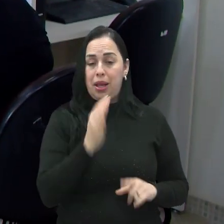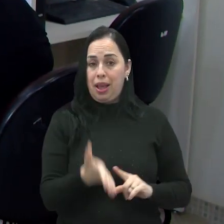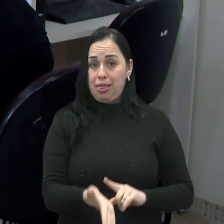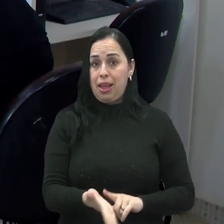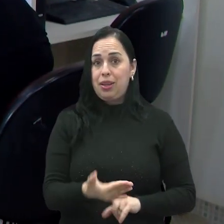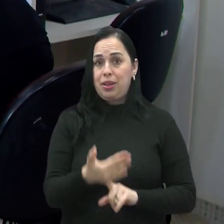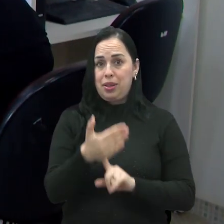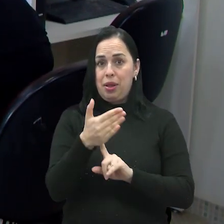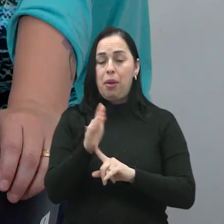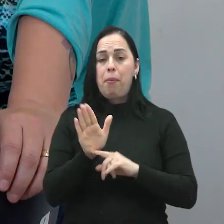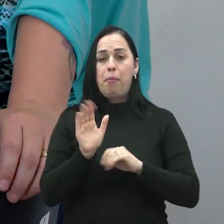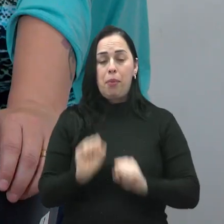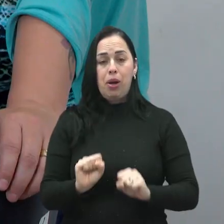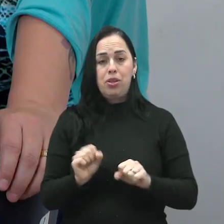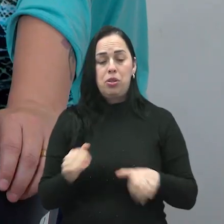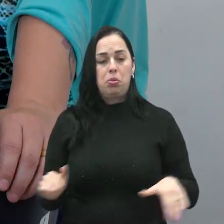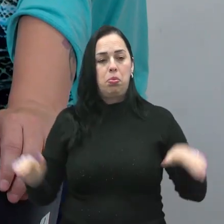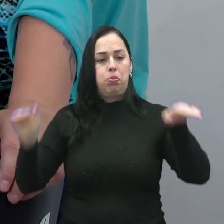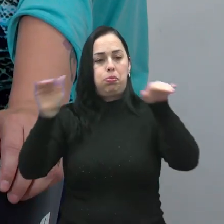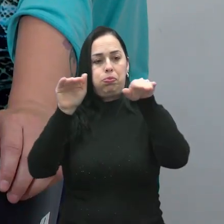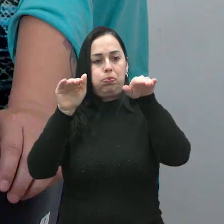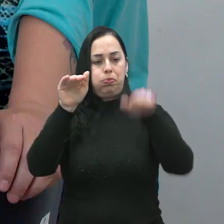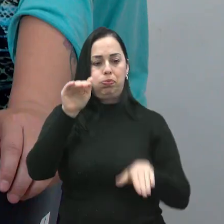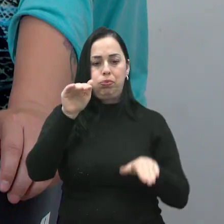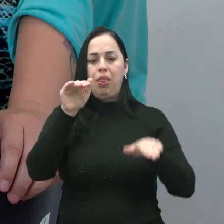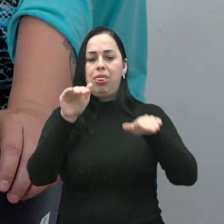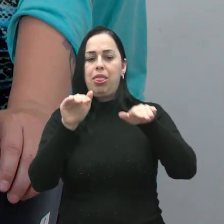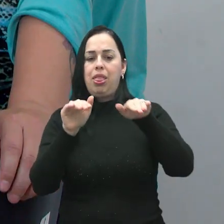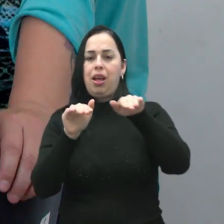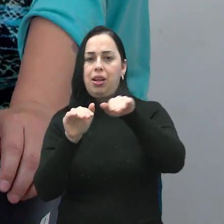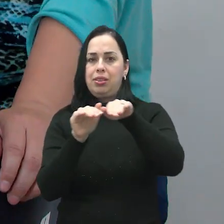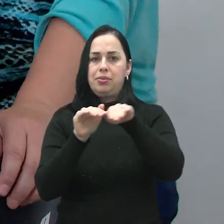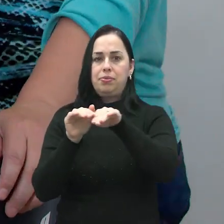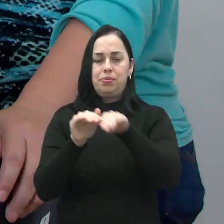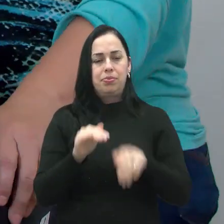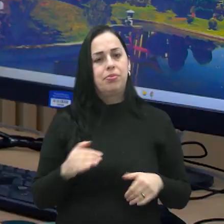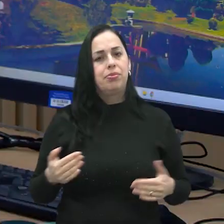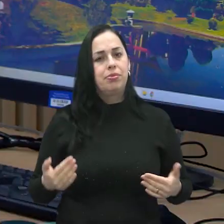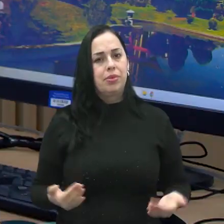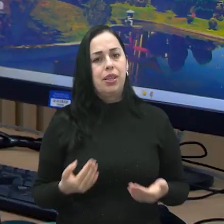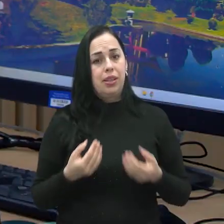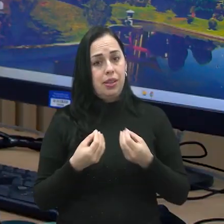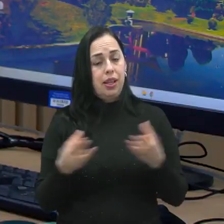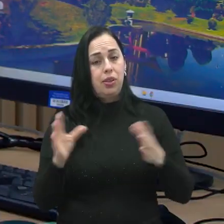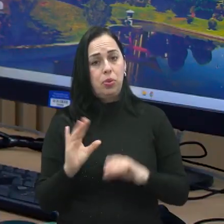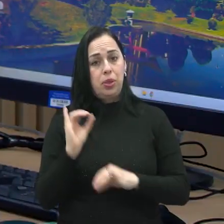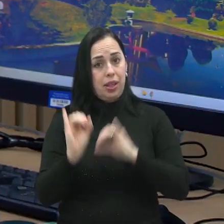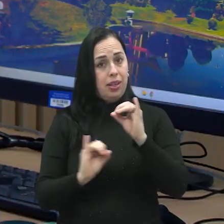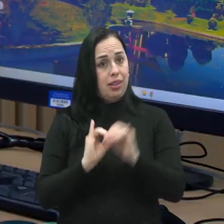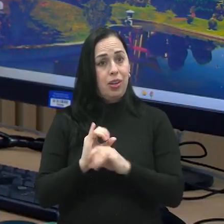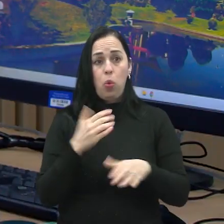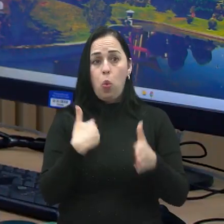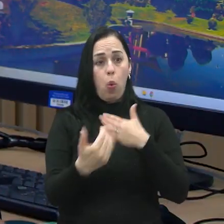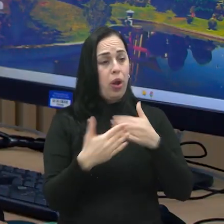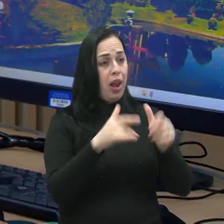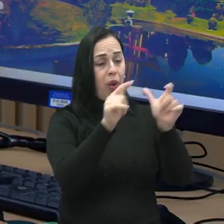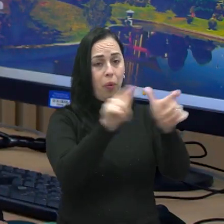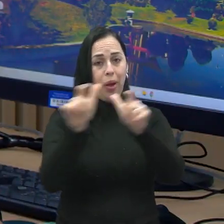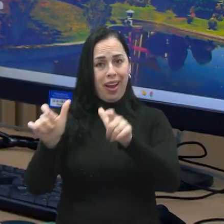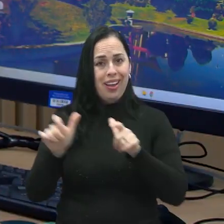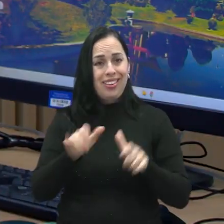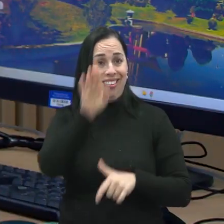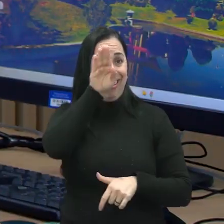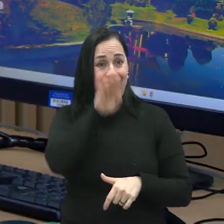exemplo de como a tecnologia pode reduzir desigualdades e incluir mais pessoas. disponibilizando o acesso à internet em todos os pontos